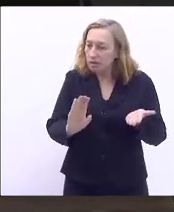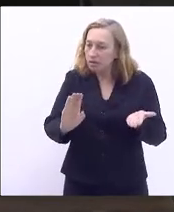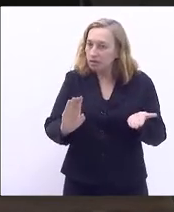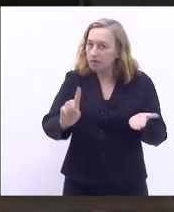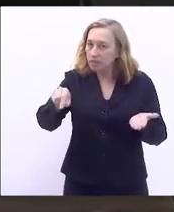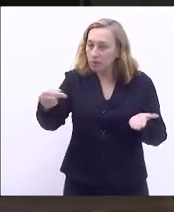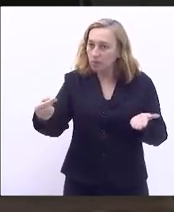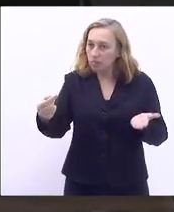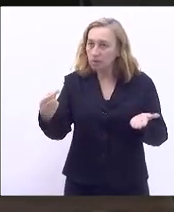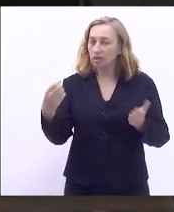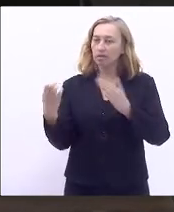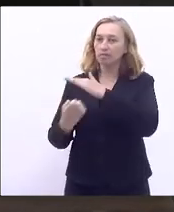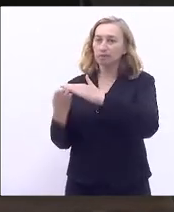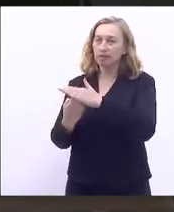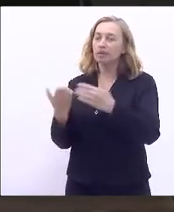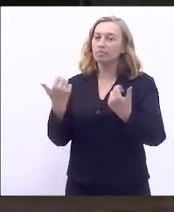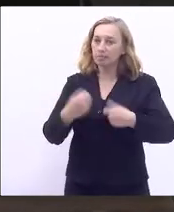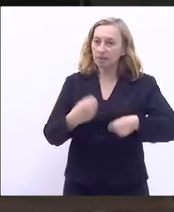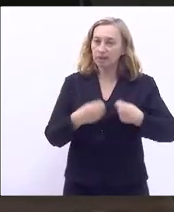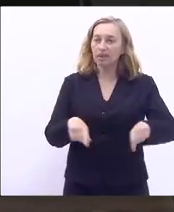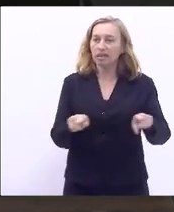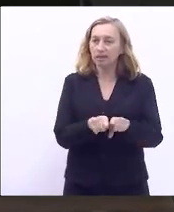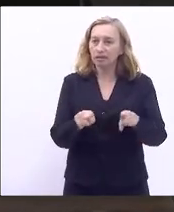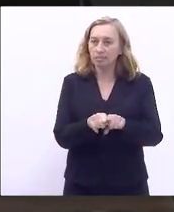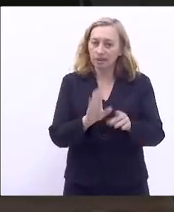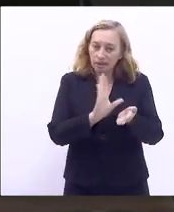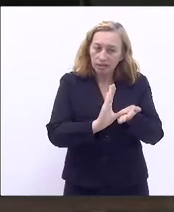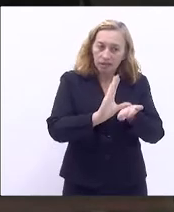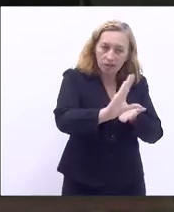ser estendido também para